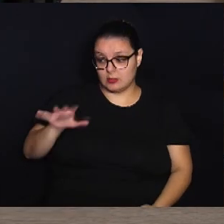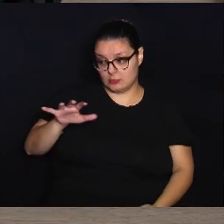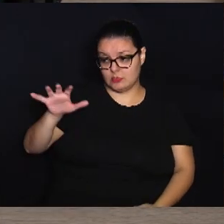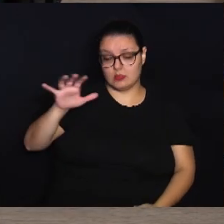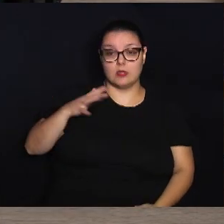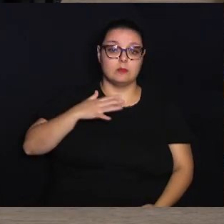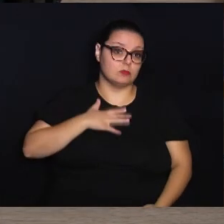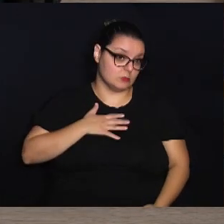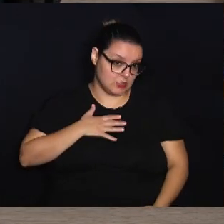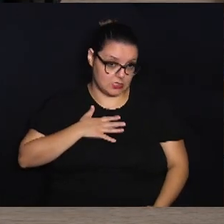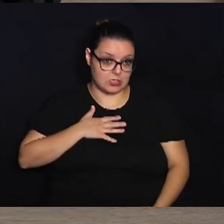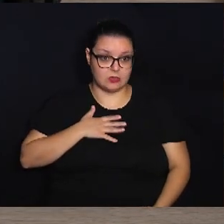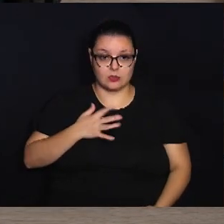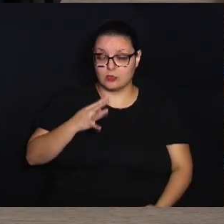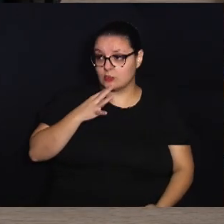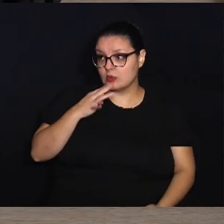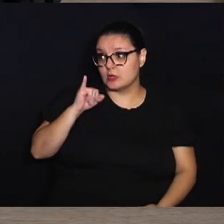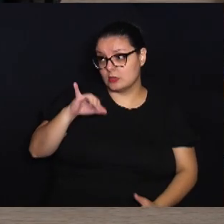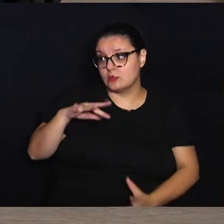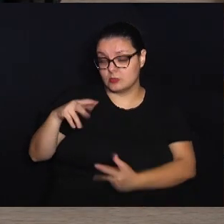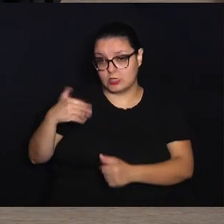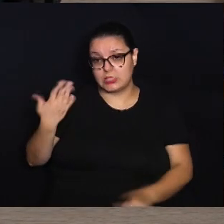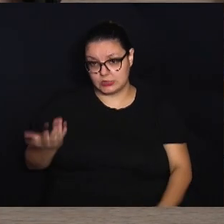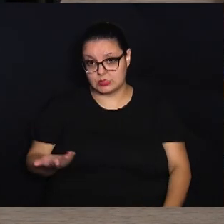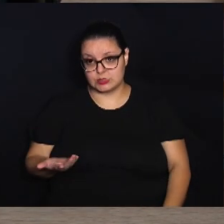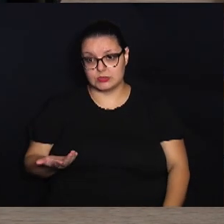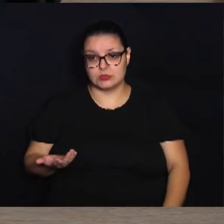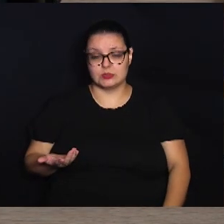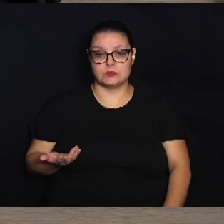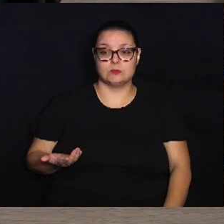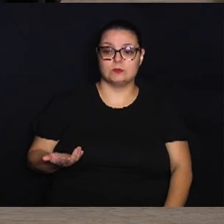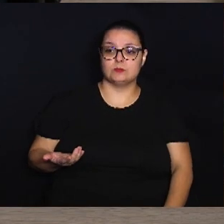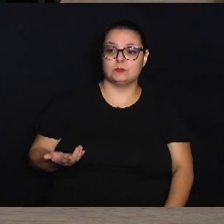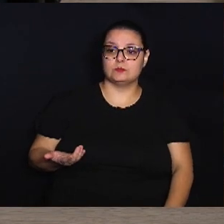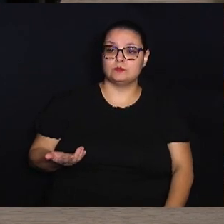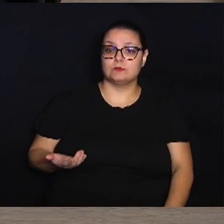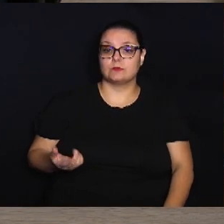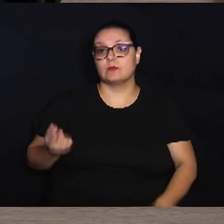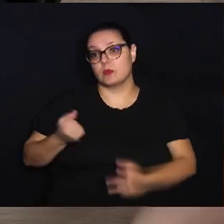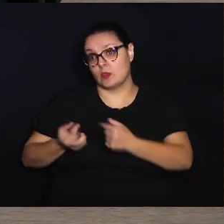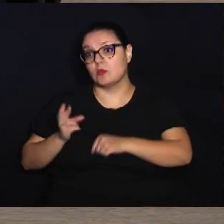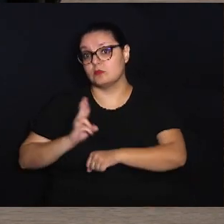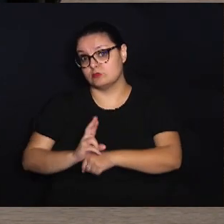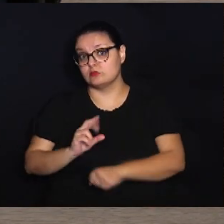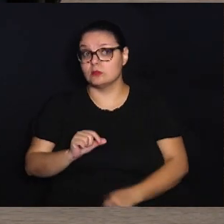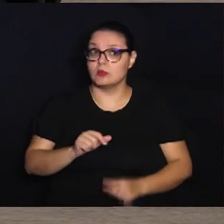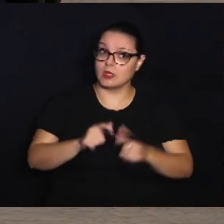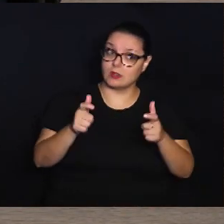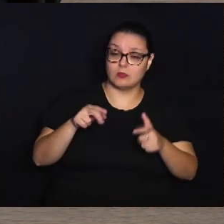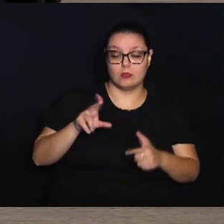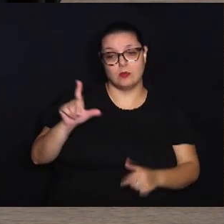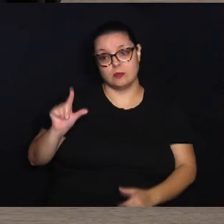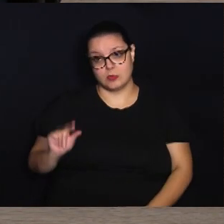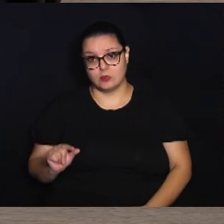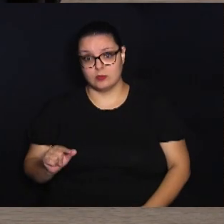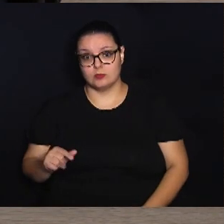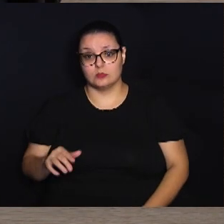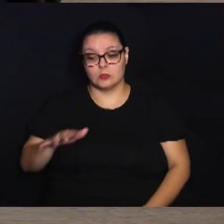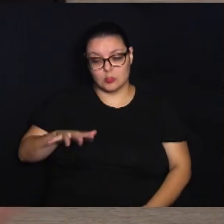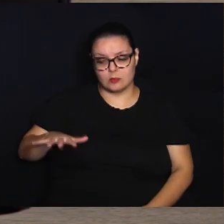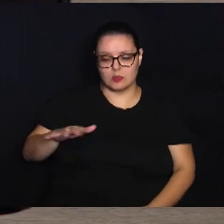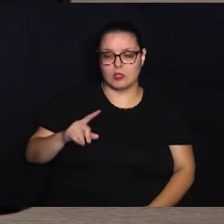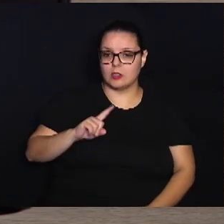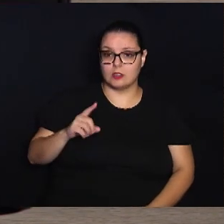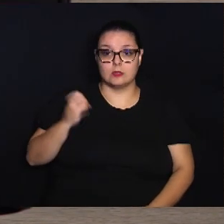Então esse seria o cenário, um cenário internacional, né, com alto recurso ou baixo recurso, né? Vamos pensar num